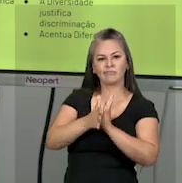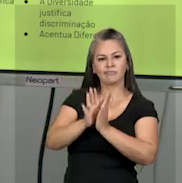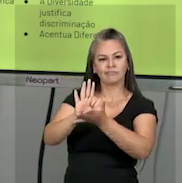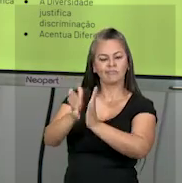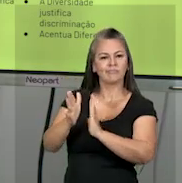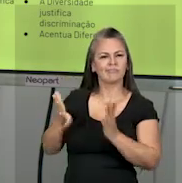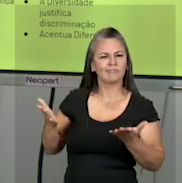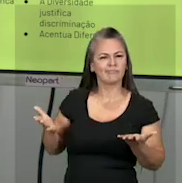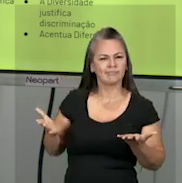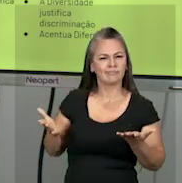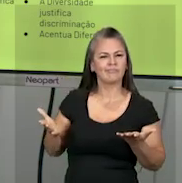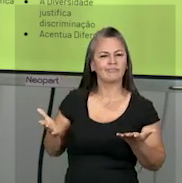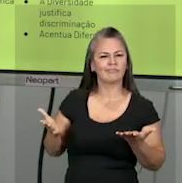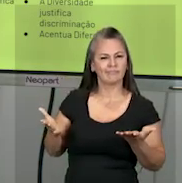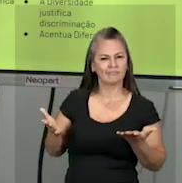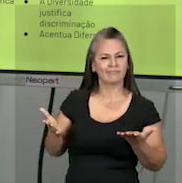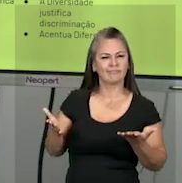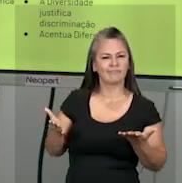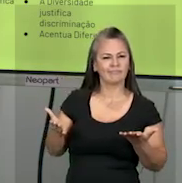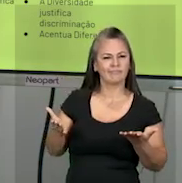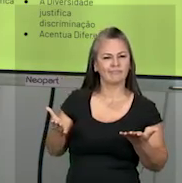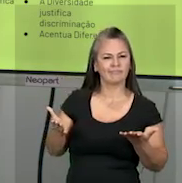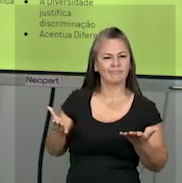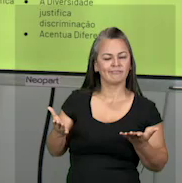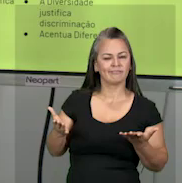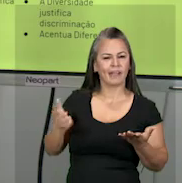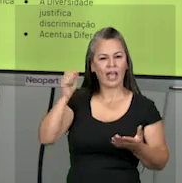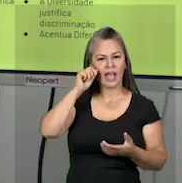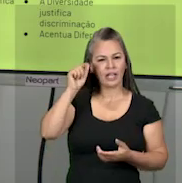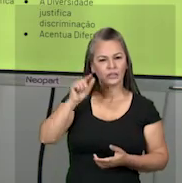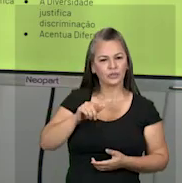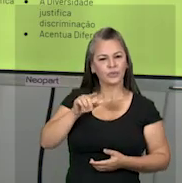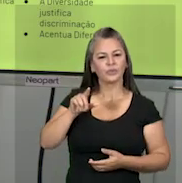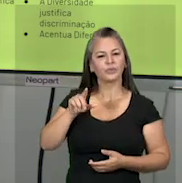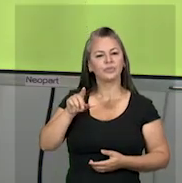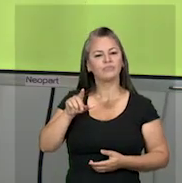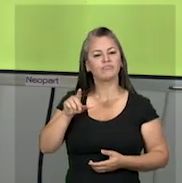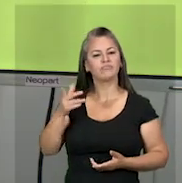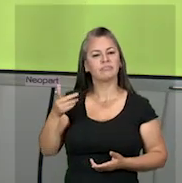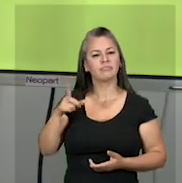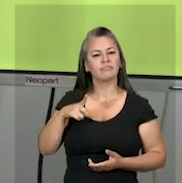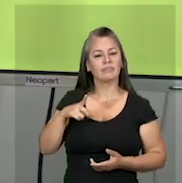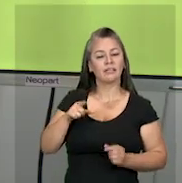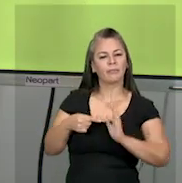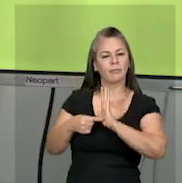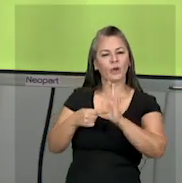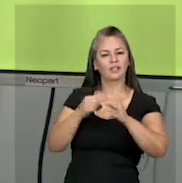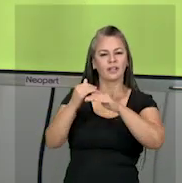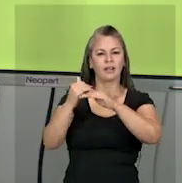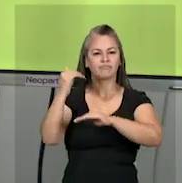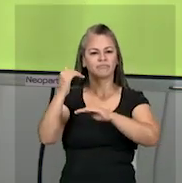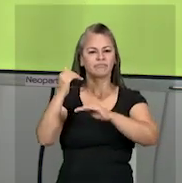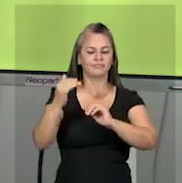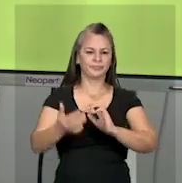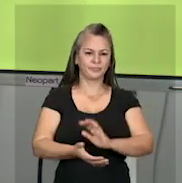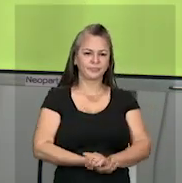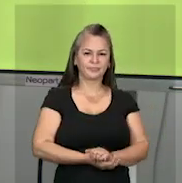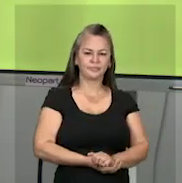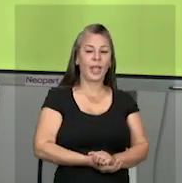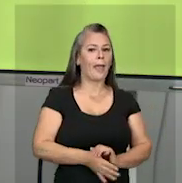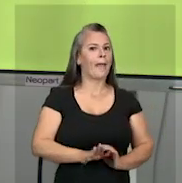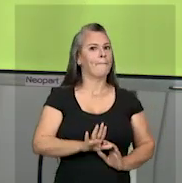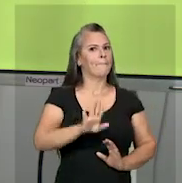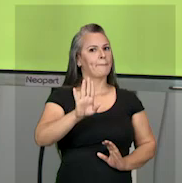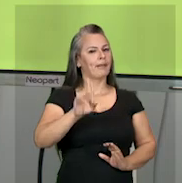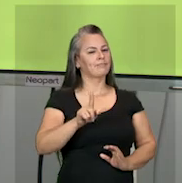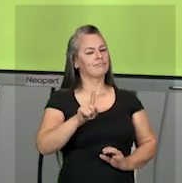as visões à direita, elas tendem a acentuar as diferenças. E aí a gente entra num